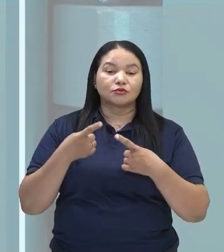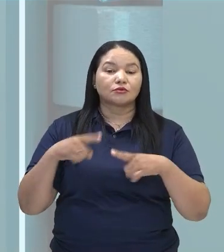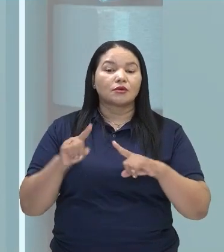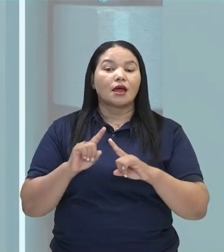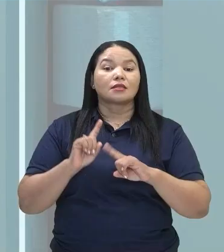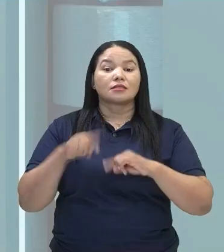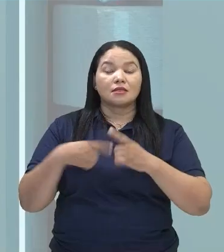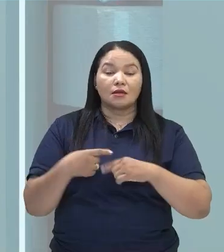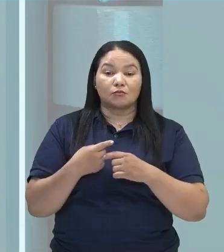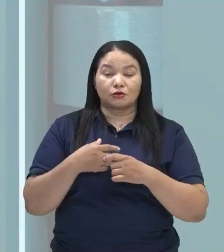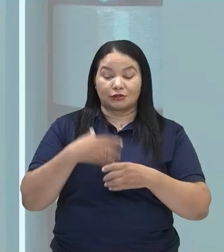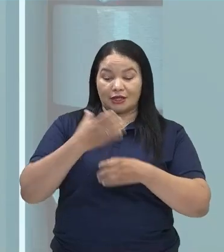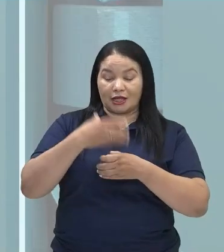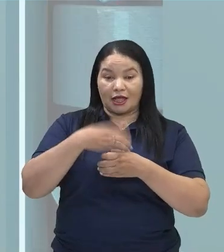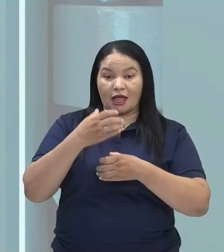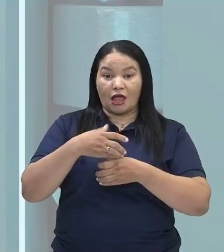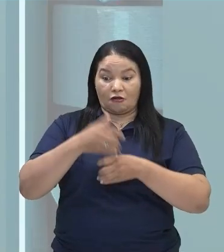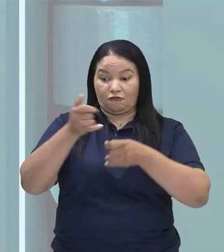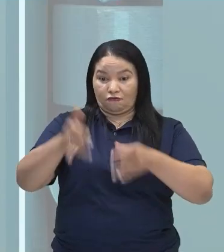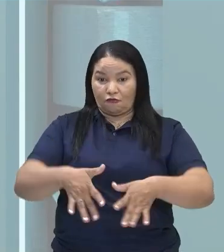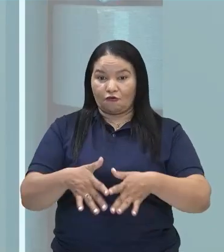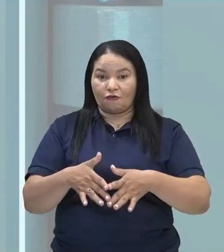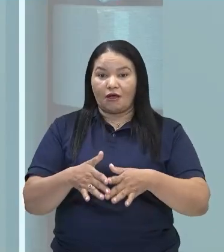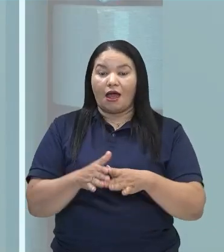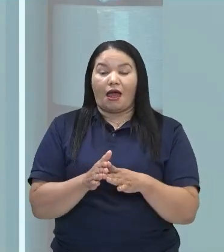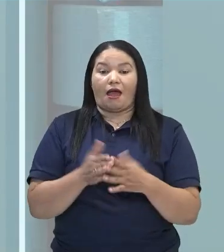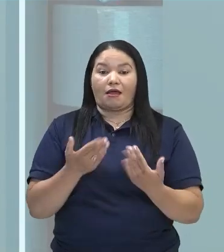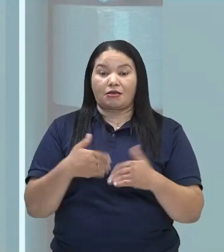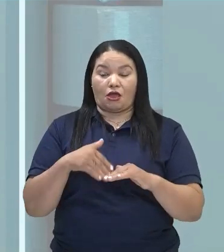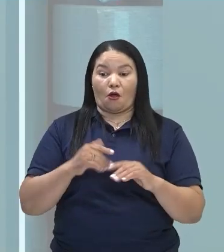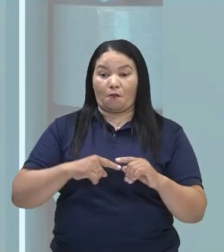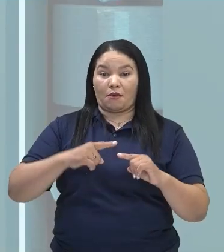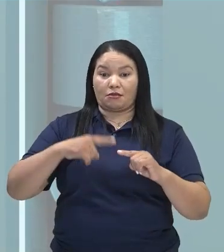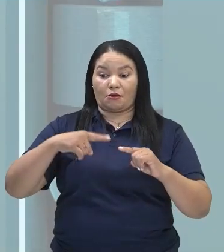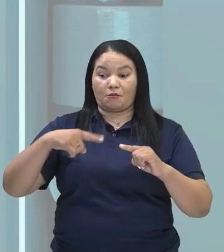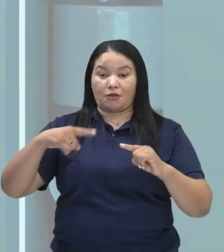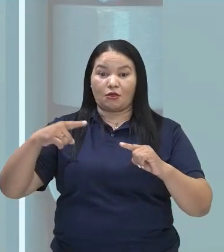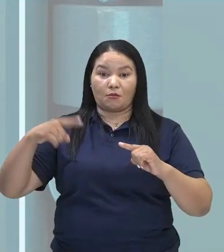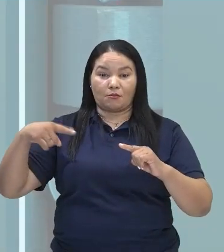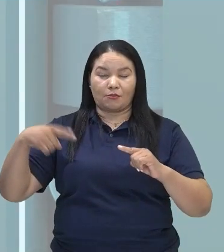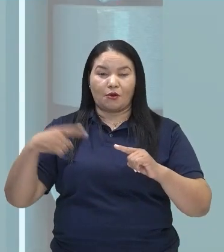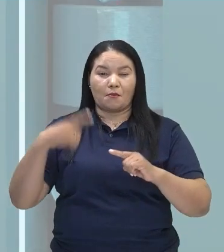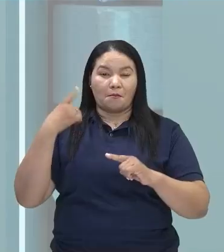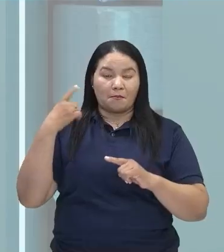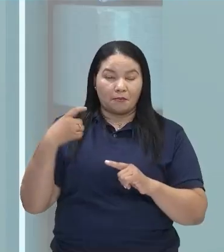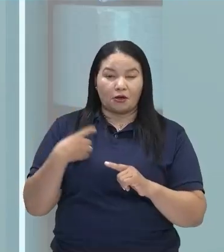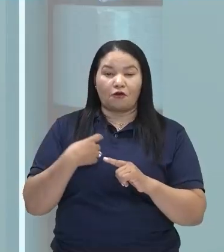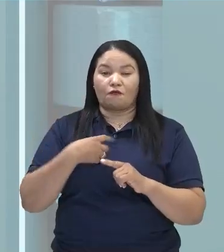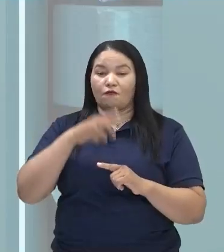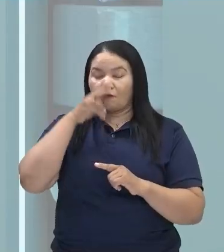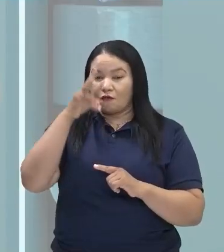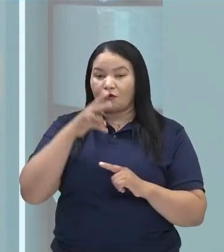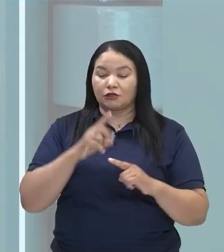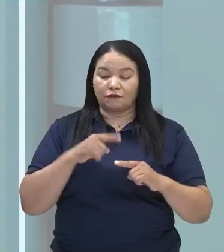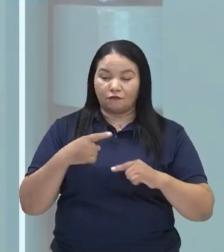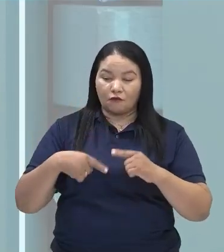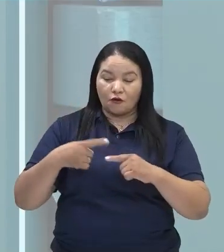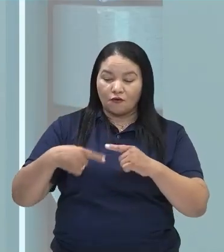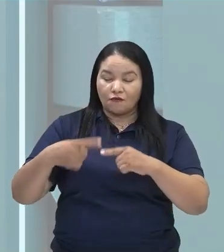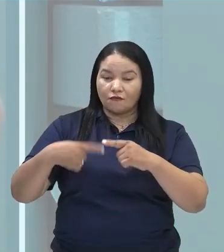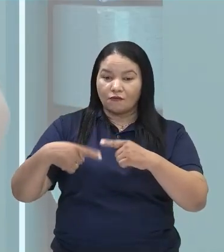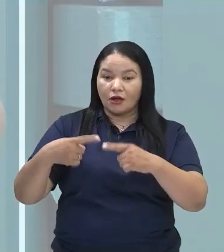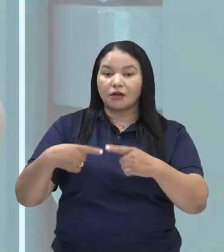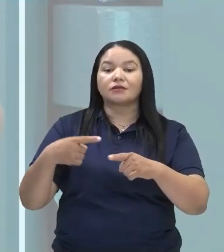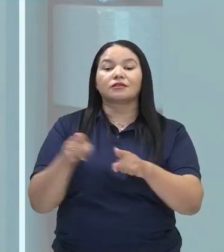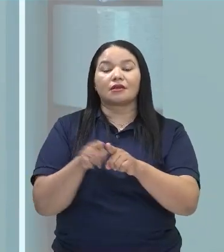é jogada ao chão, essa trilha começa a ficar mais intensa, o barulho mais intenso. Conforme ela vai rolando, esse